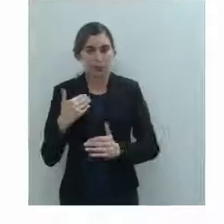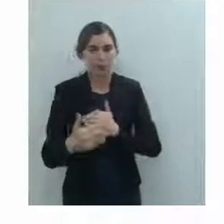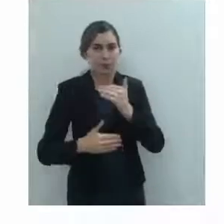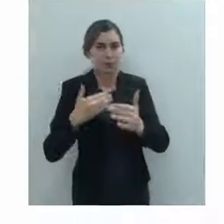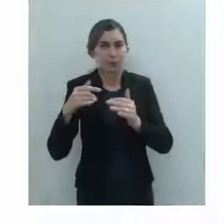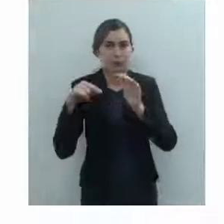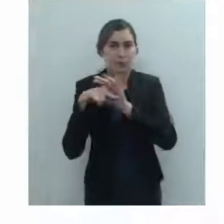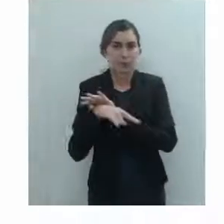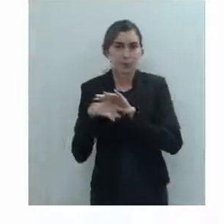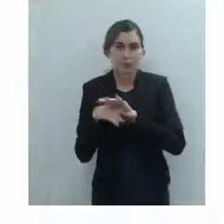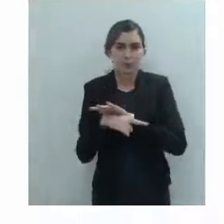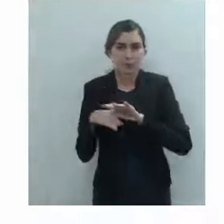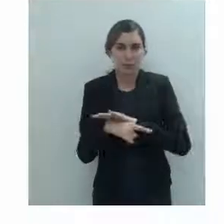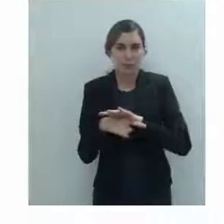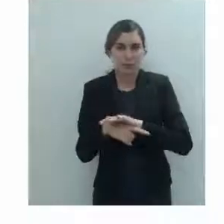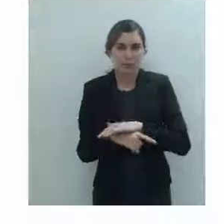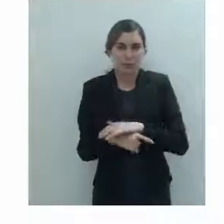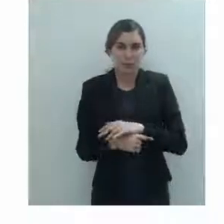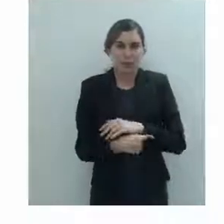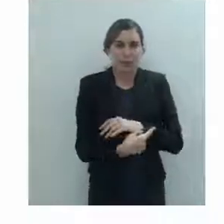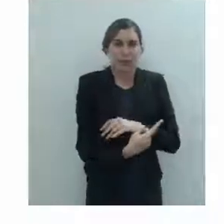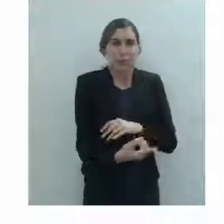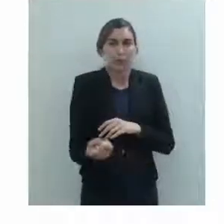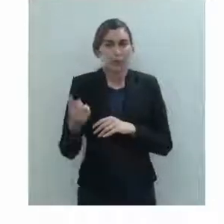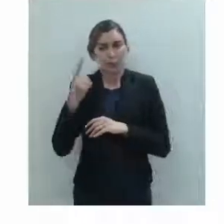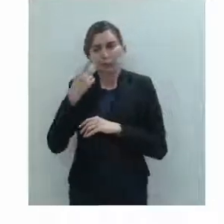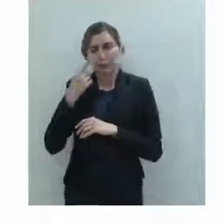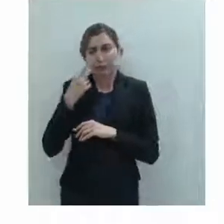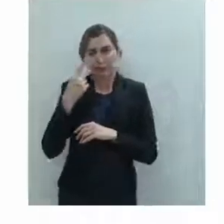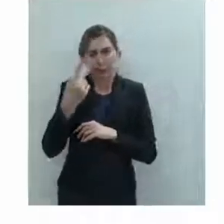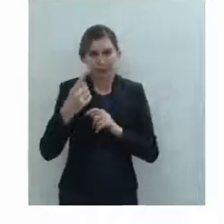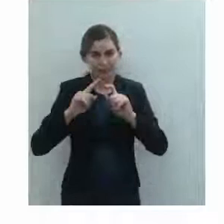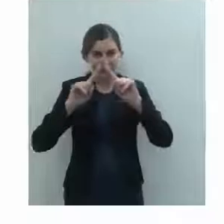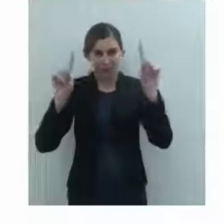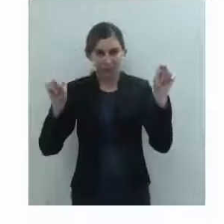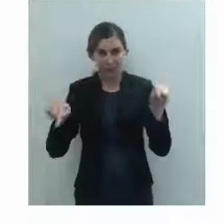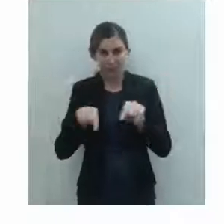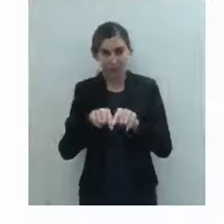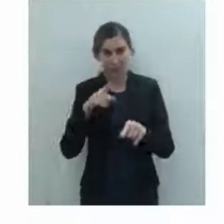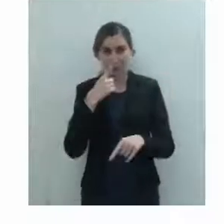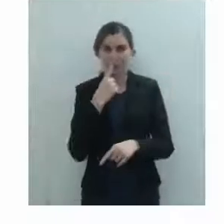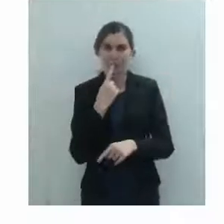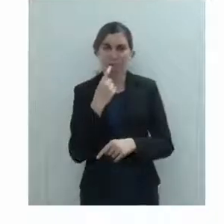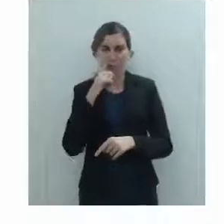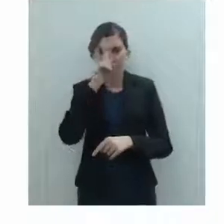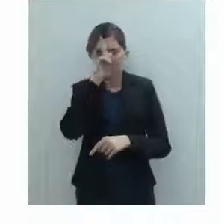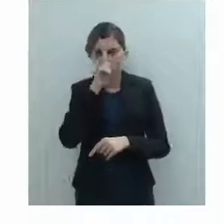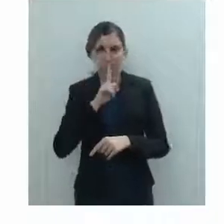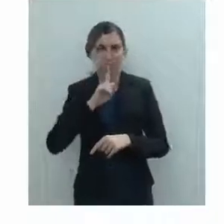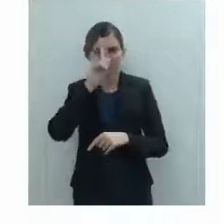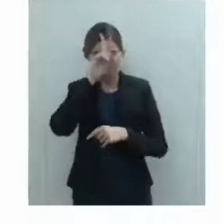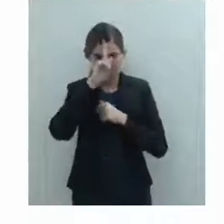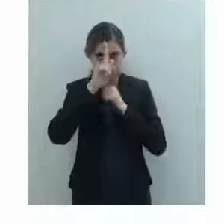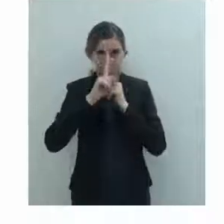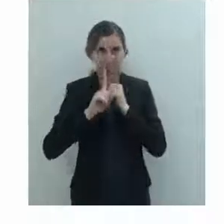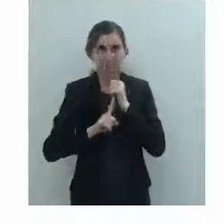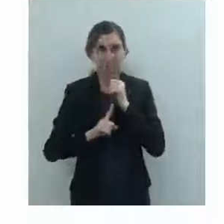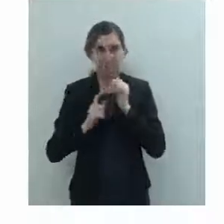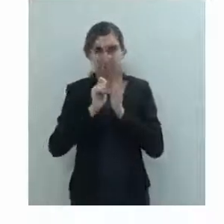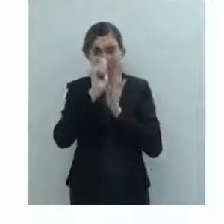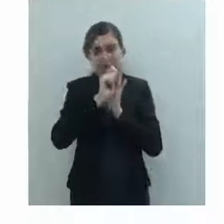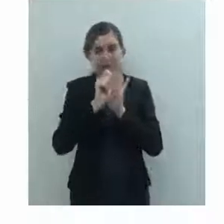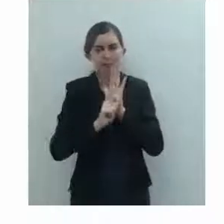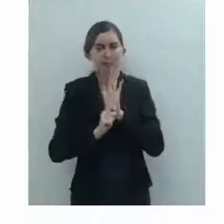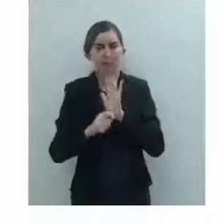de pesquisa do historiador e olha esse quadrinho Amarelo e a história o grafia o escrita da